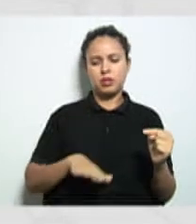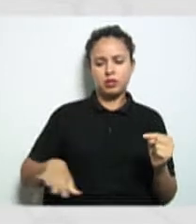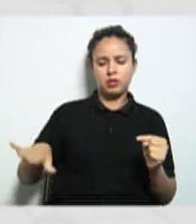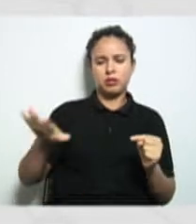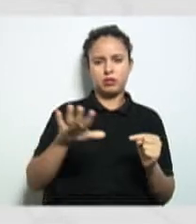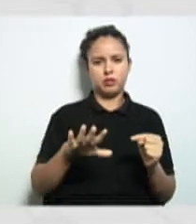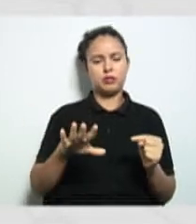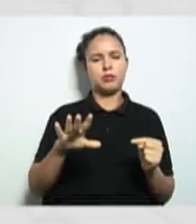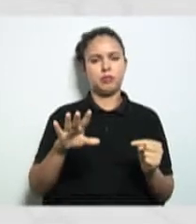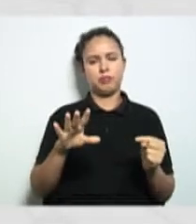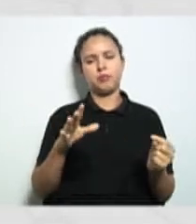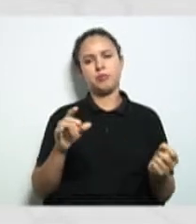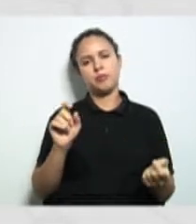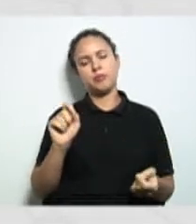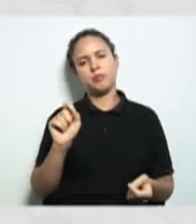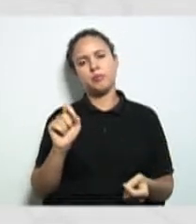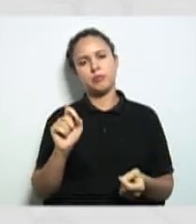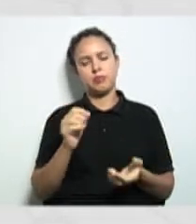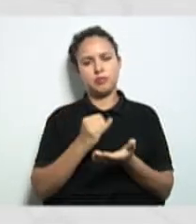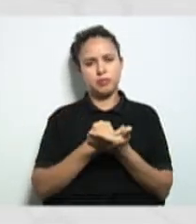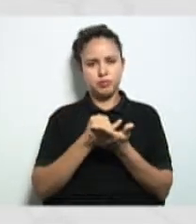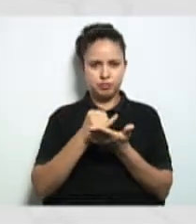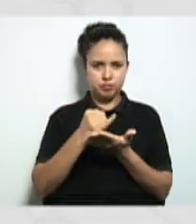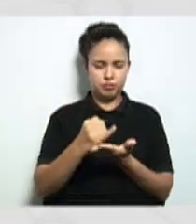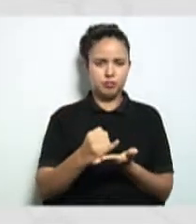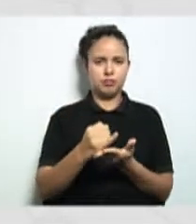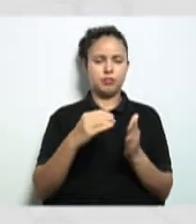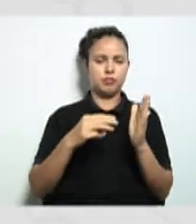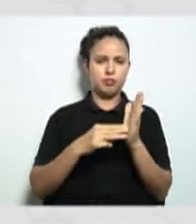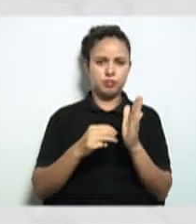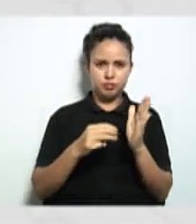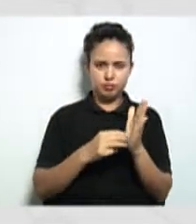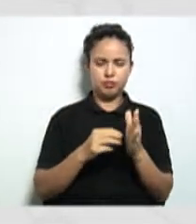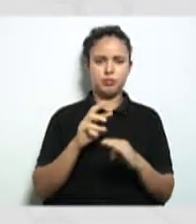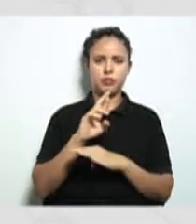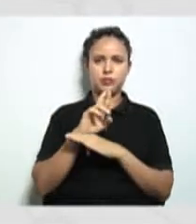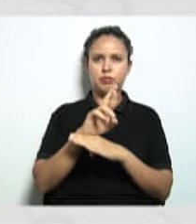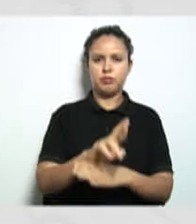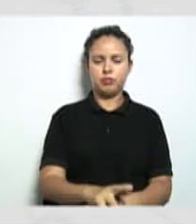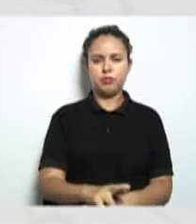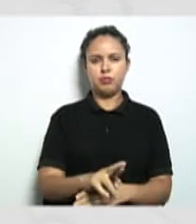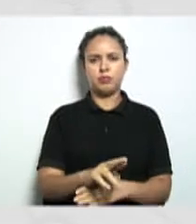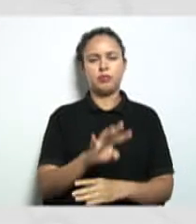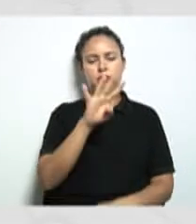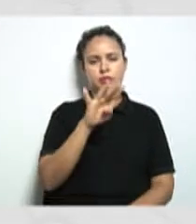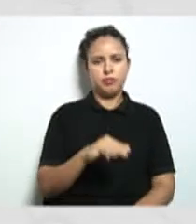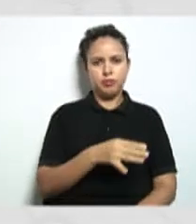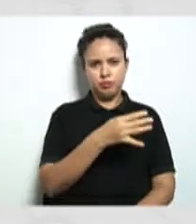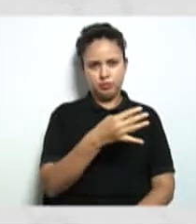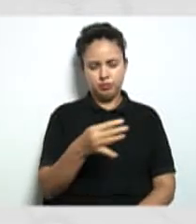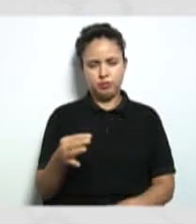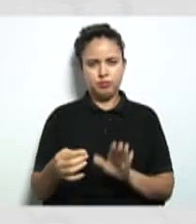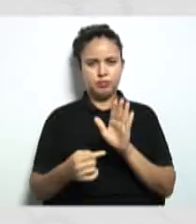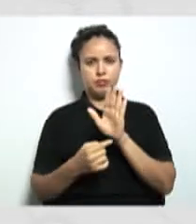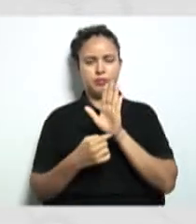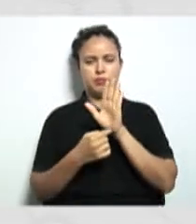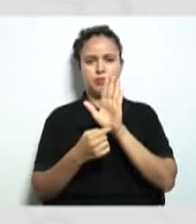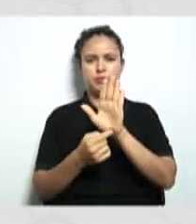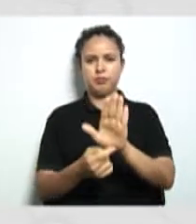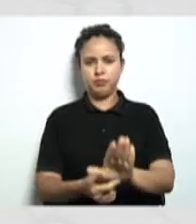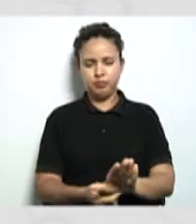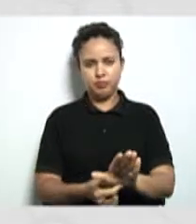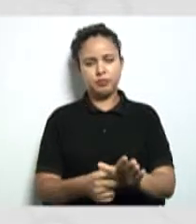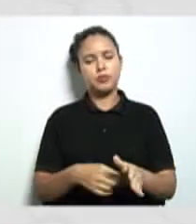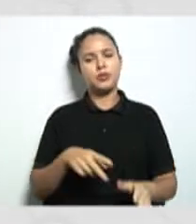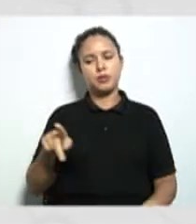os autores, uma introdução, método, resultado, os gráficos que ele apresentou. Então, como a